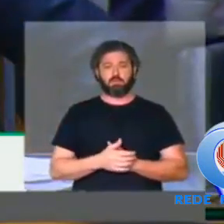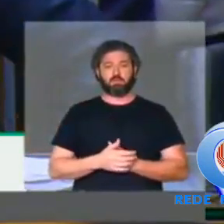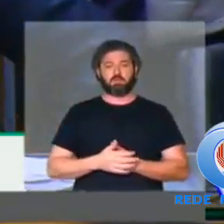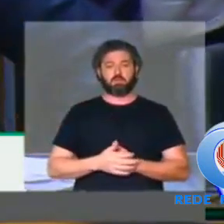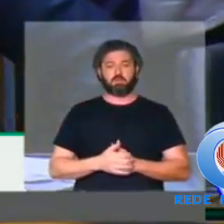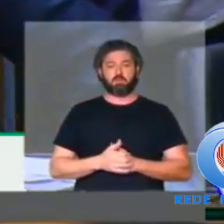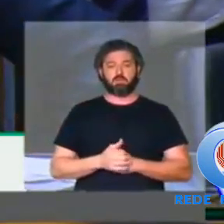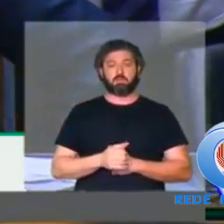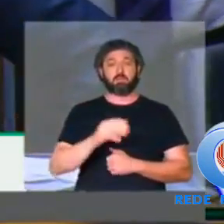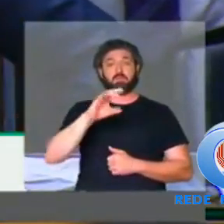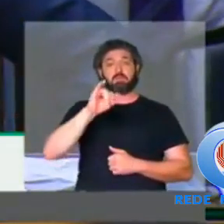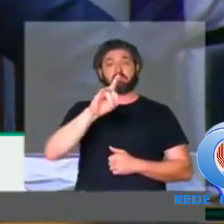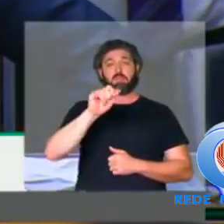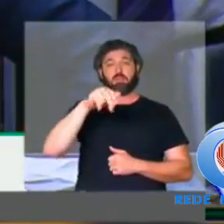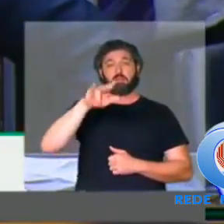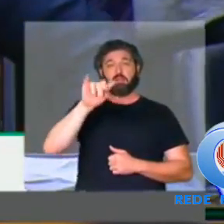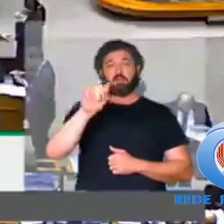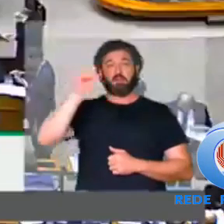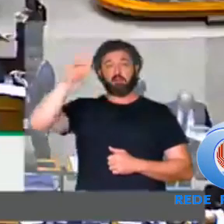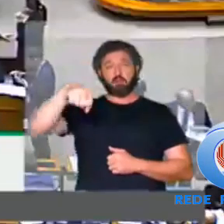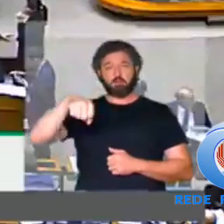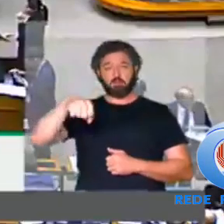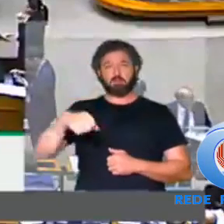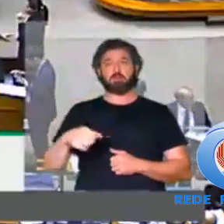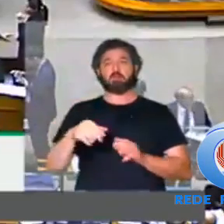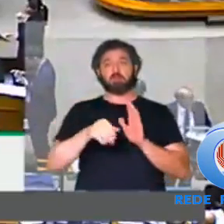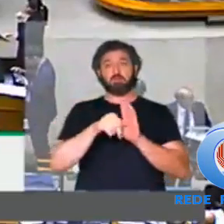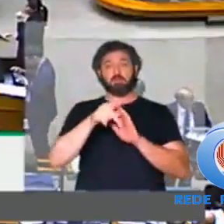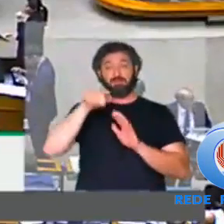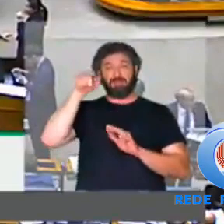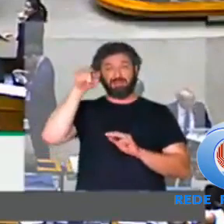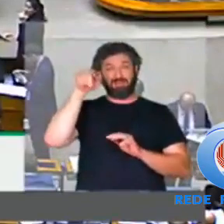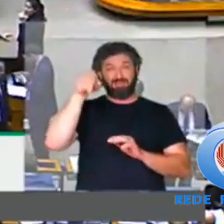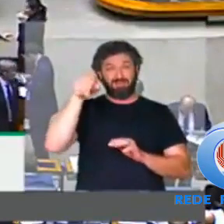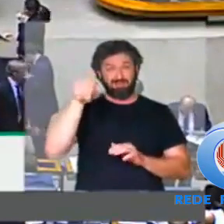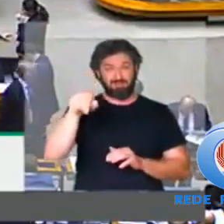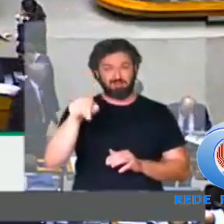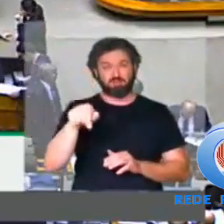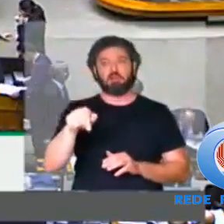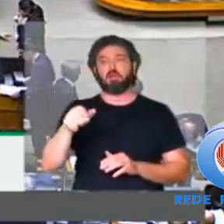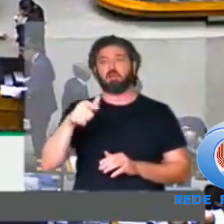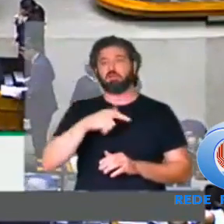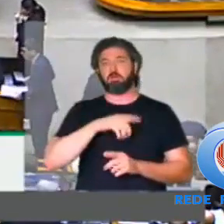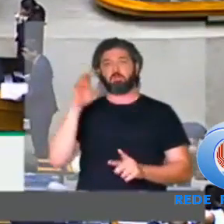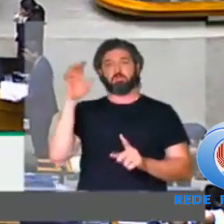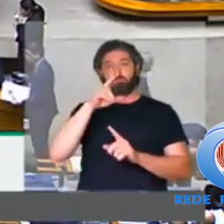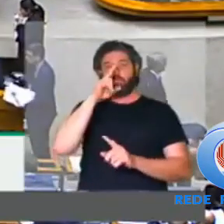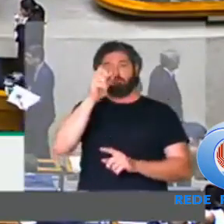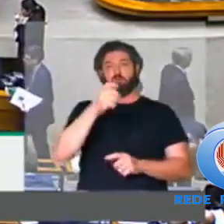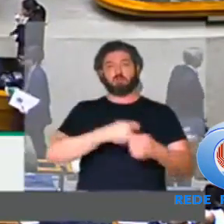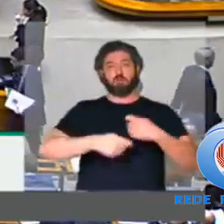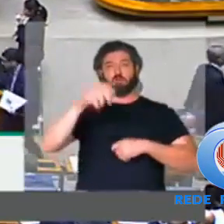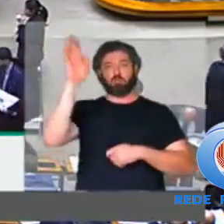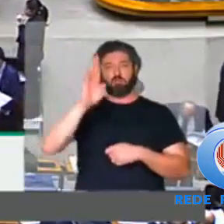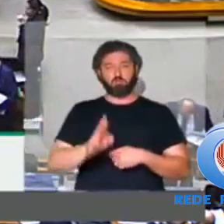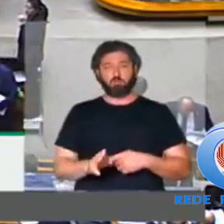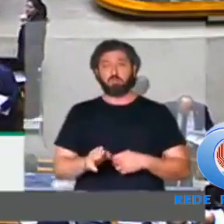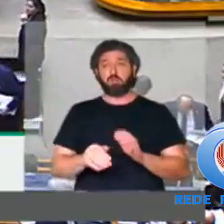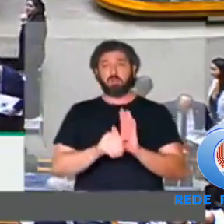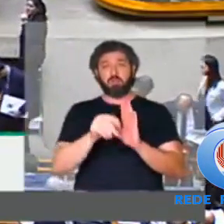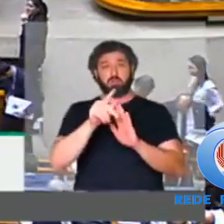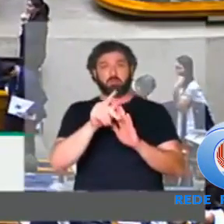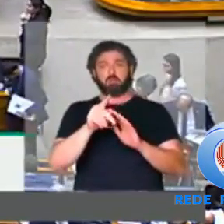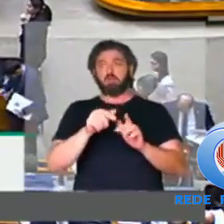Sim. Cidadania. Cidadania orienta sim nessa medida provisória que tem um imenso impacto para a economia brasileira.